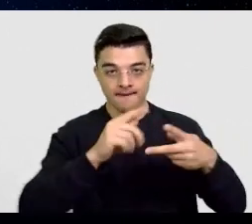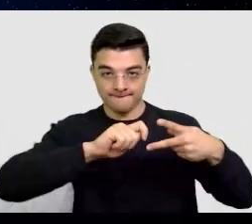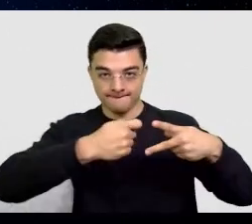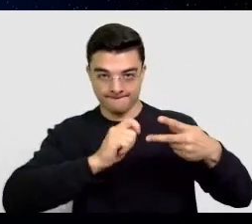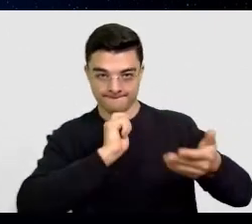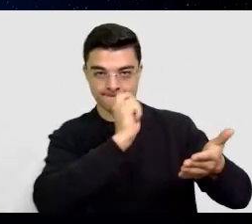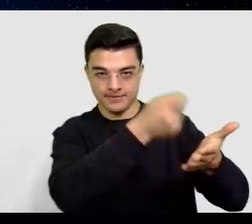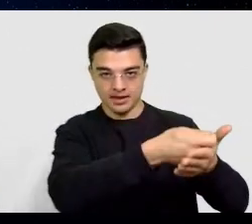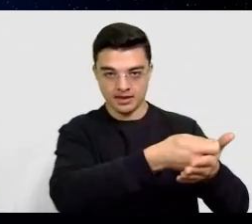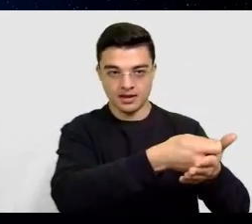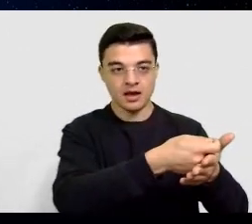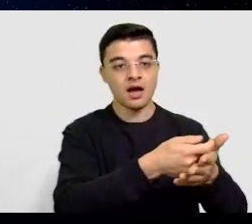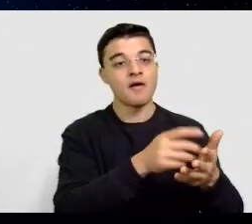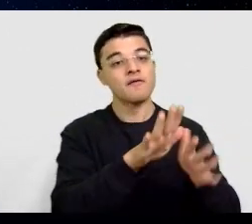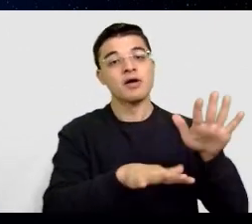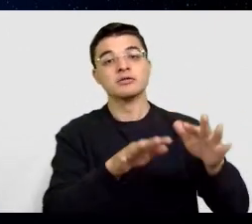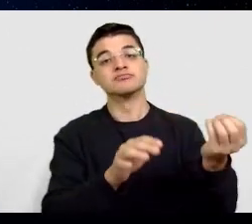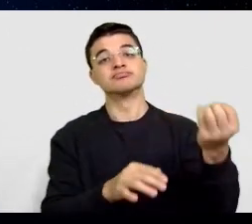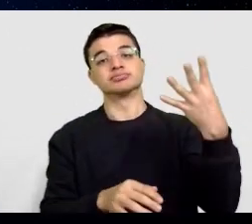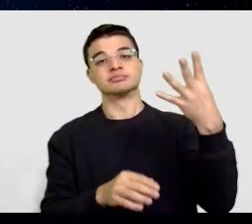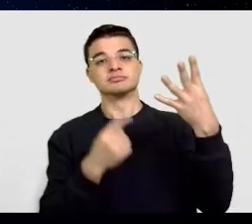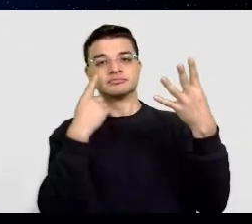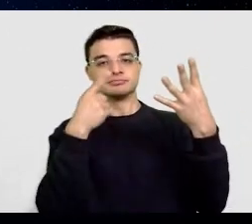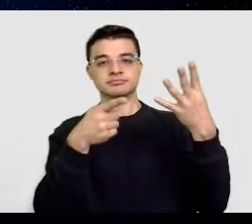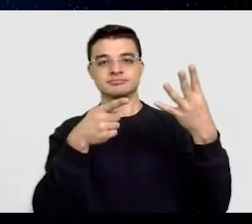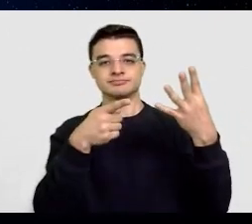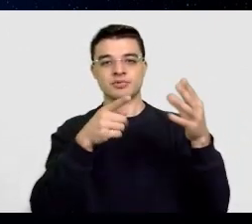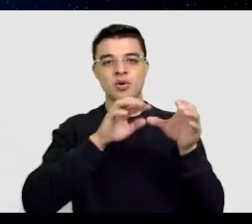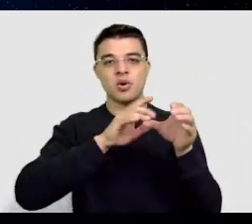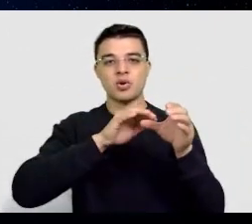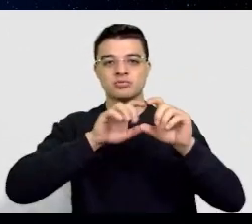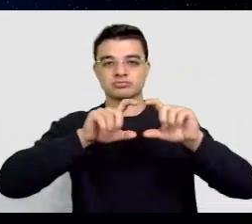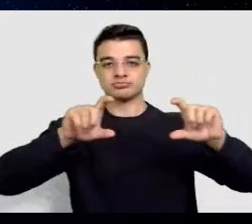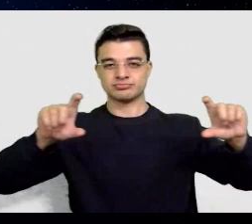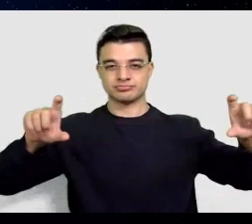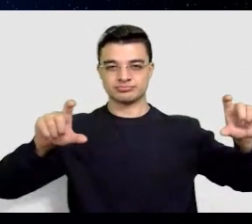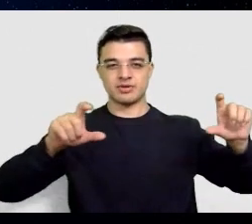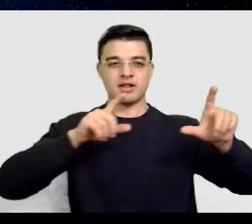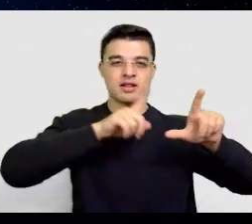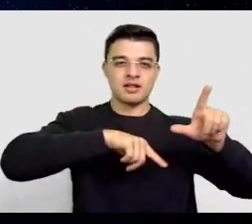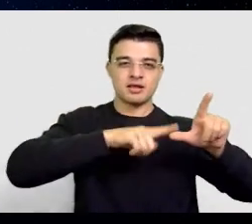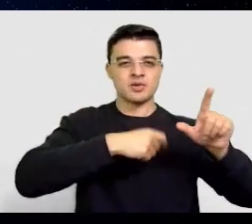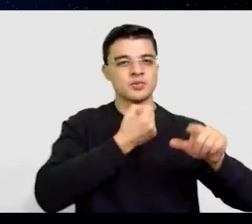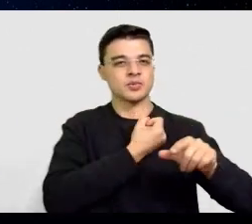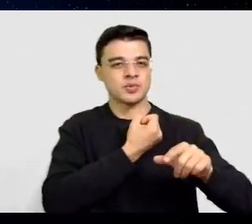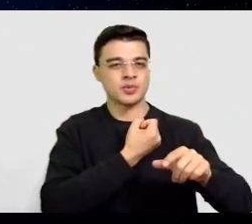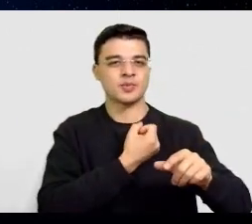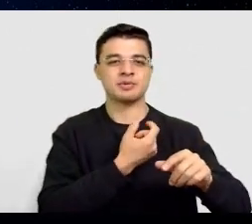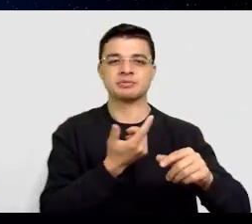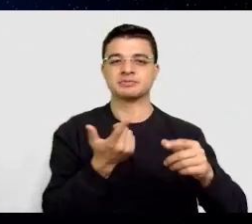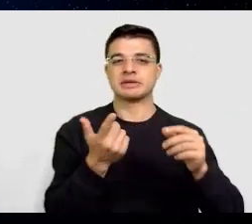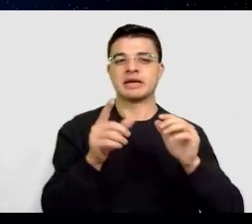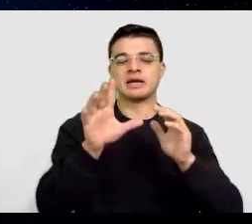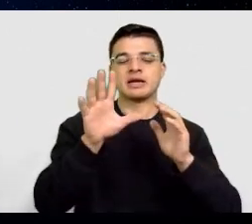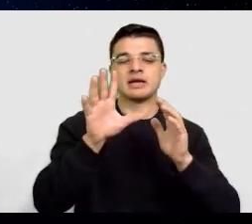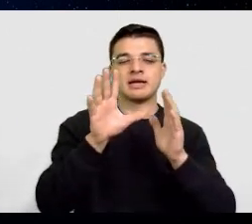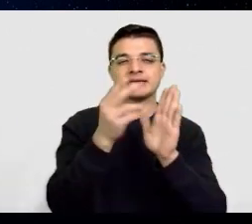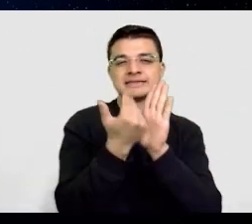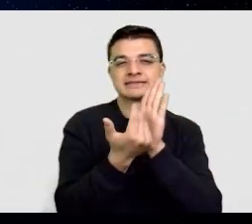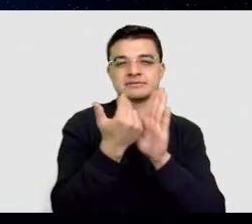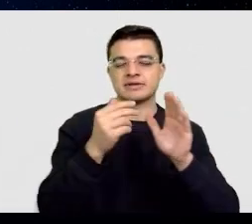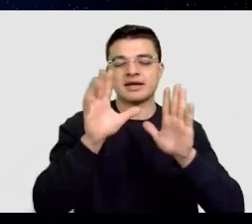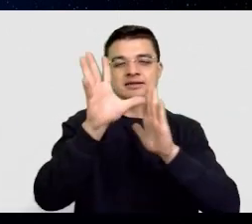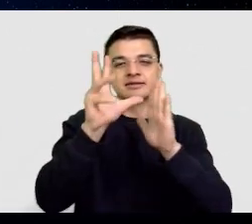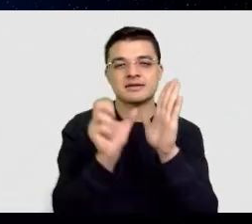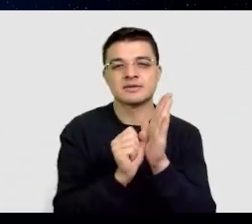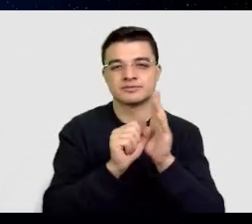se deparou com um código como esse que a gente tem aqui no slide. Uma sequência de números, caracteres, que tem todas as informações